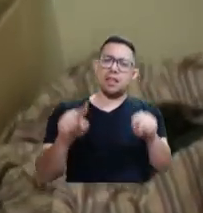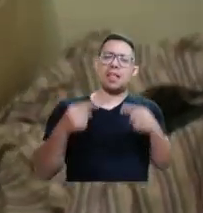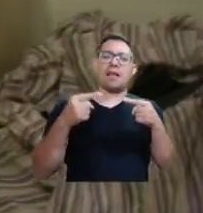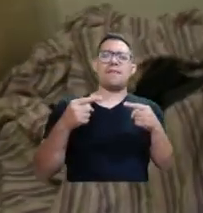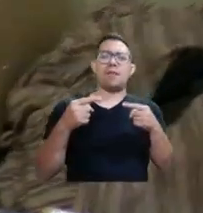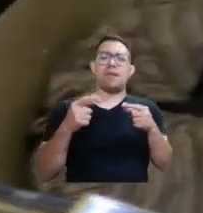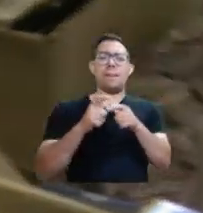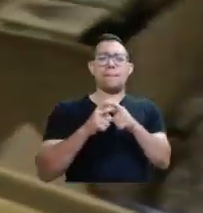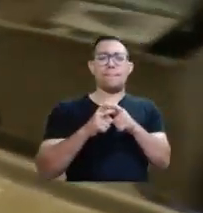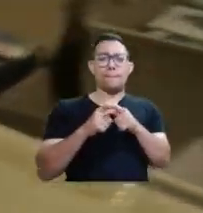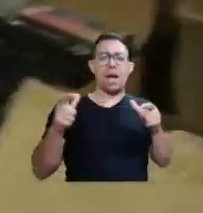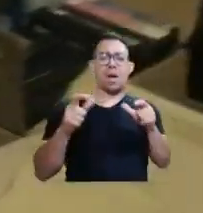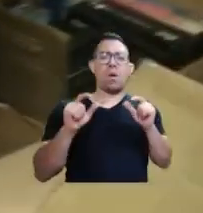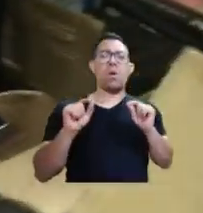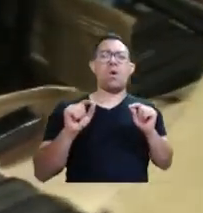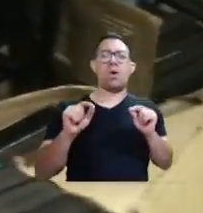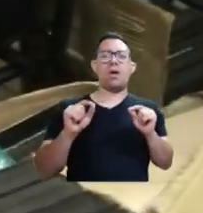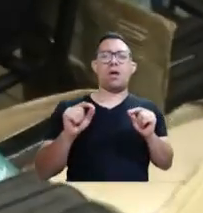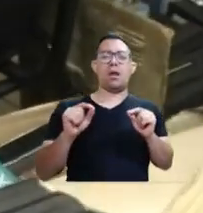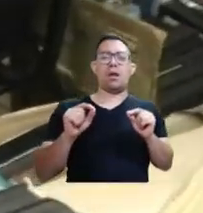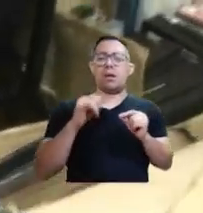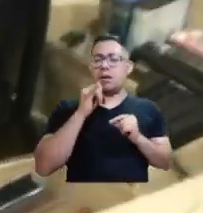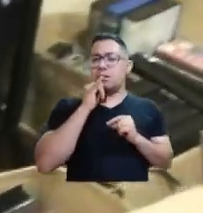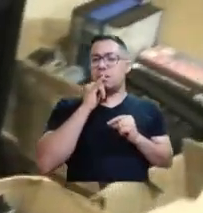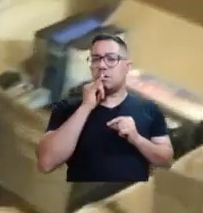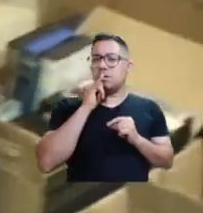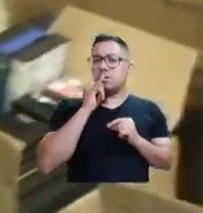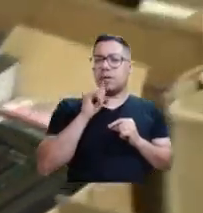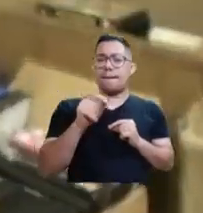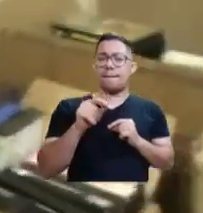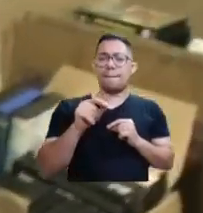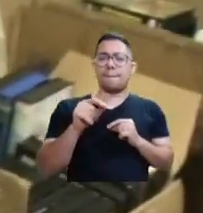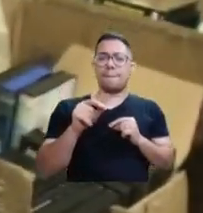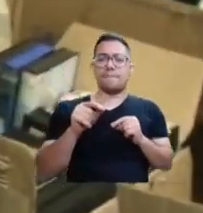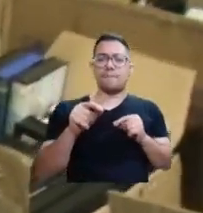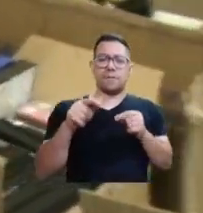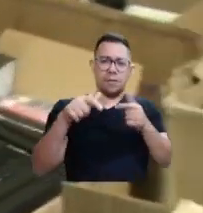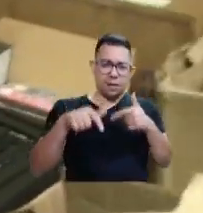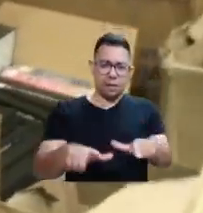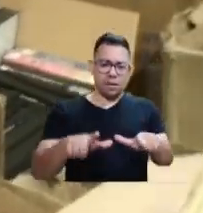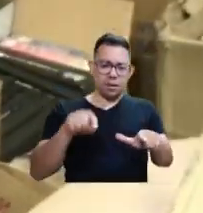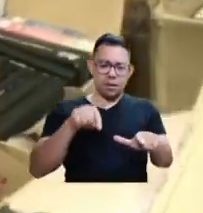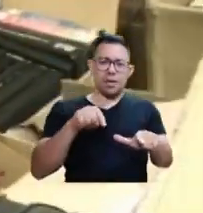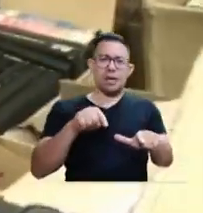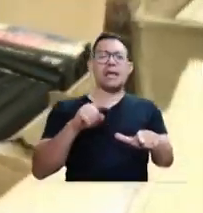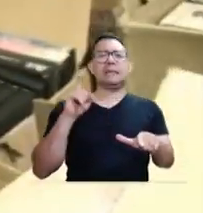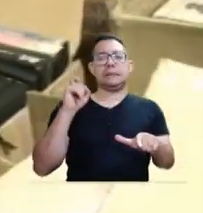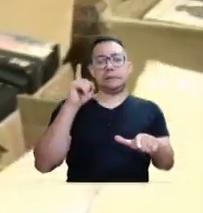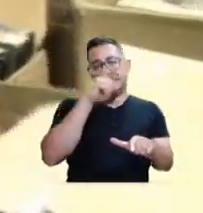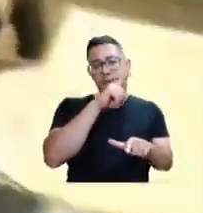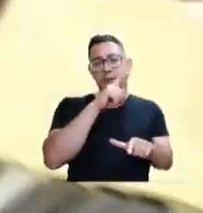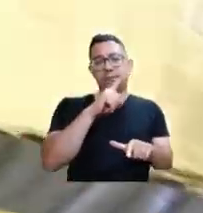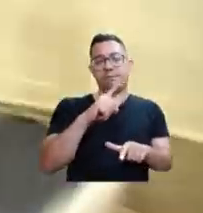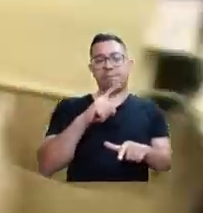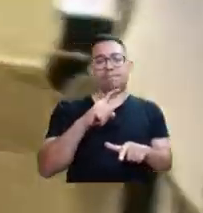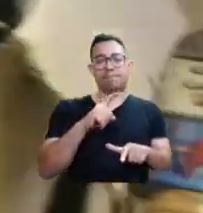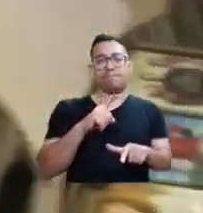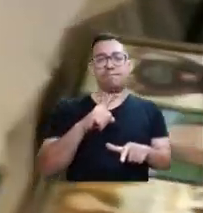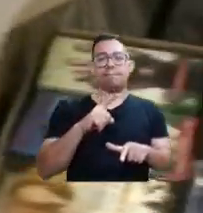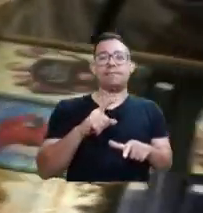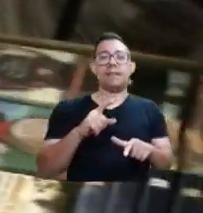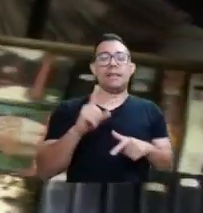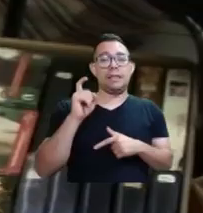prerrogativa deles. O desafio maior que eu vejo é a questão da obsolescência. Porque aparelhos de VHS